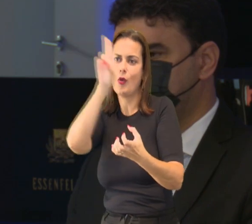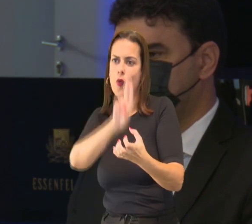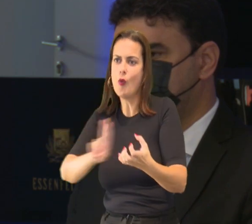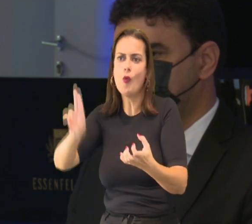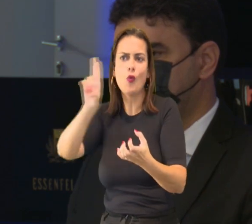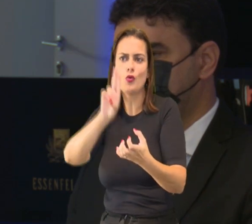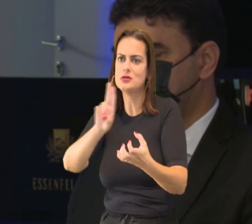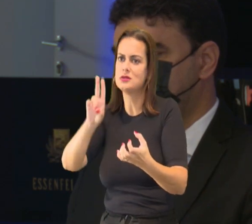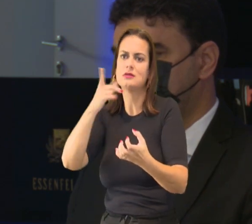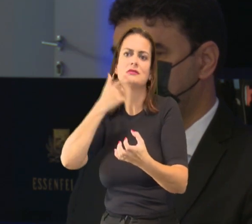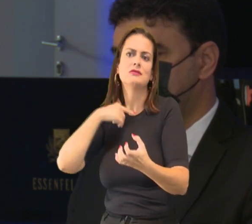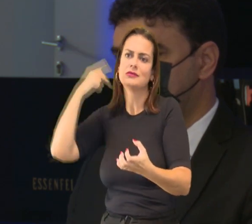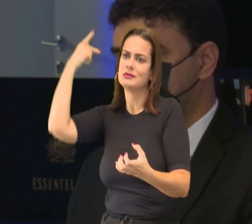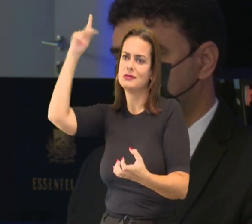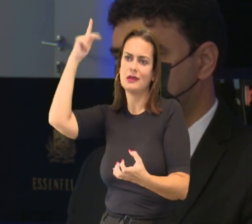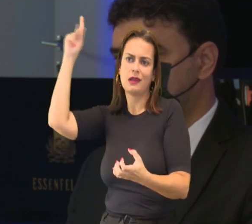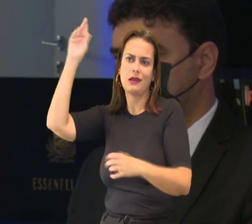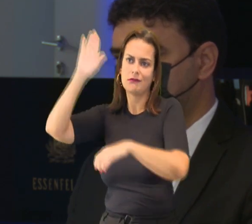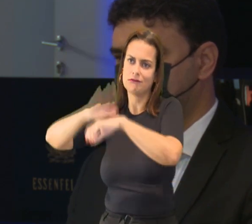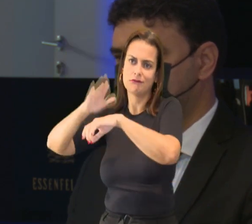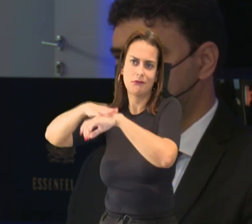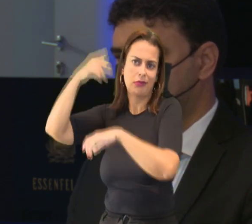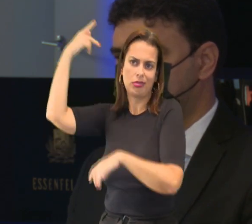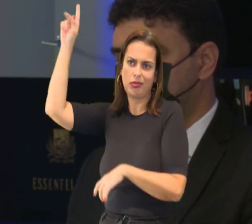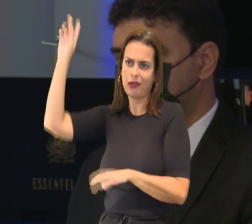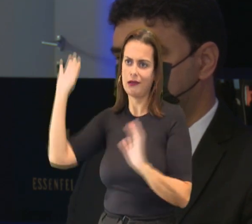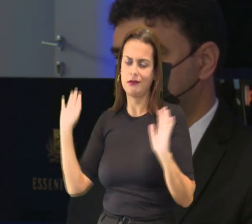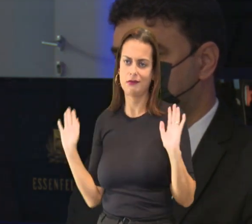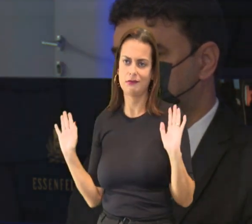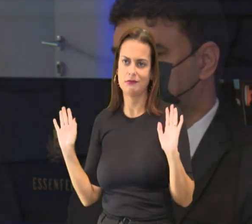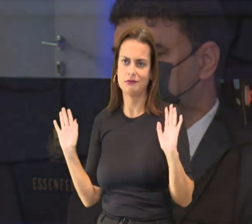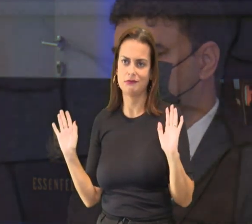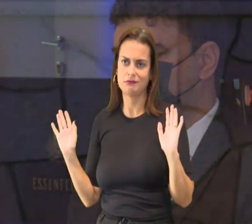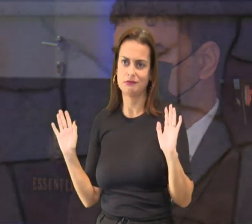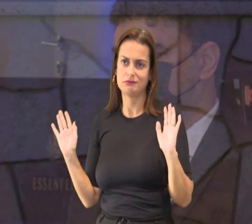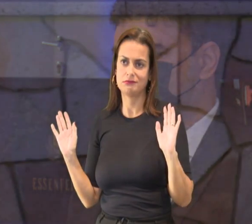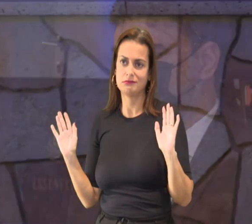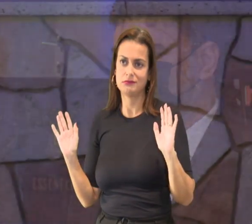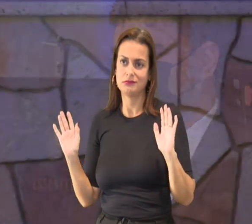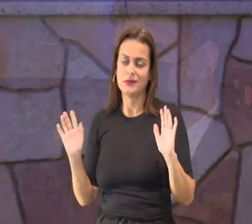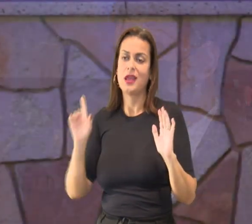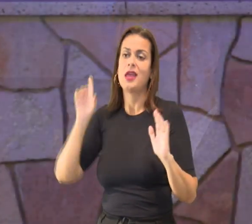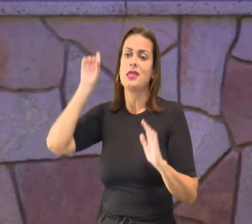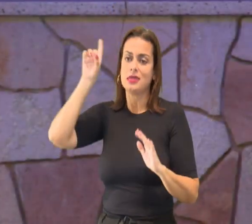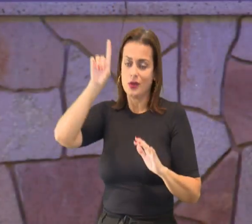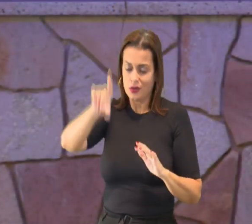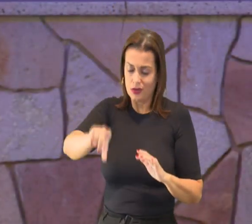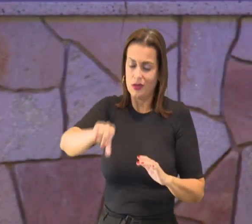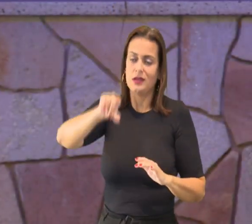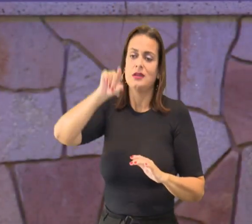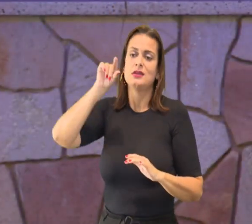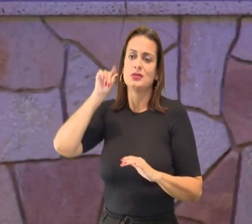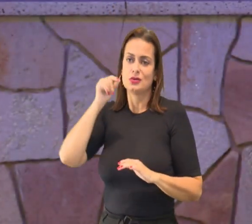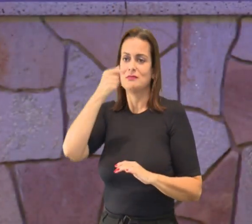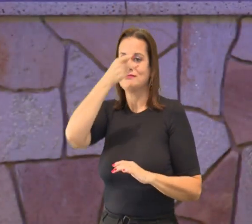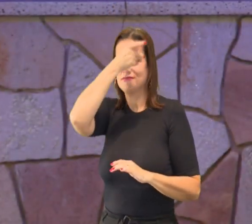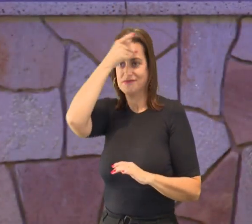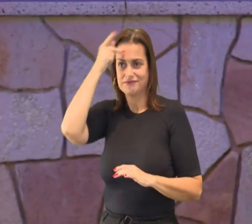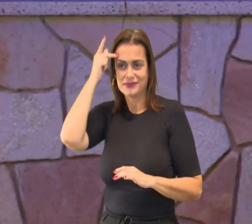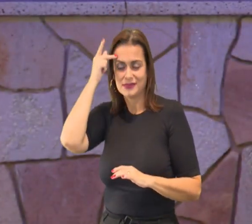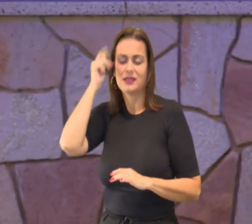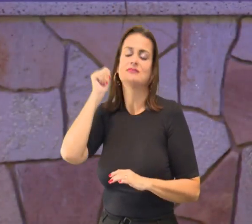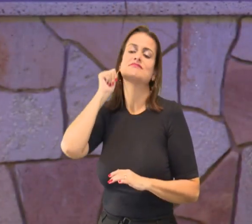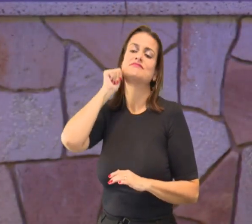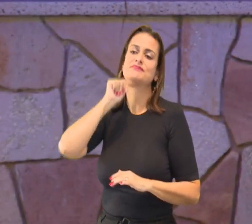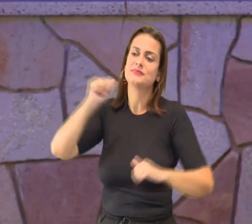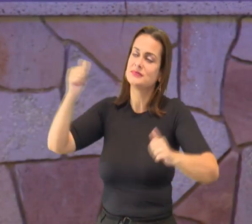usou Arão, como aquele oficiante, para receber o sacrifício e oferecer ao